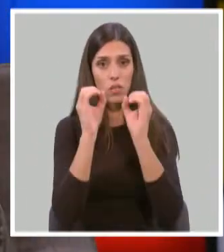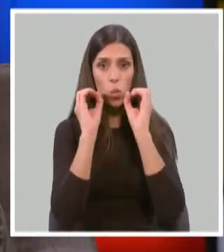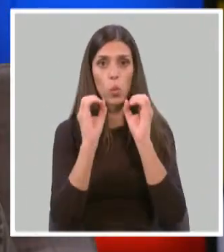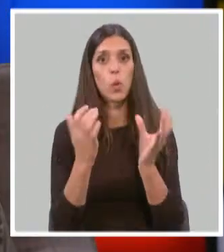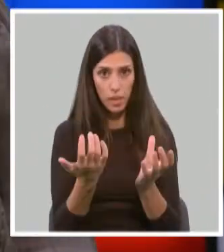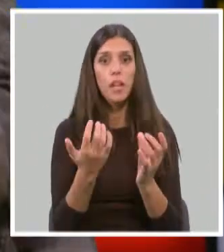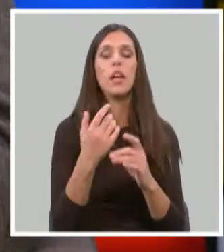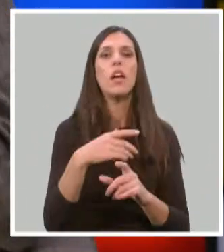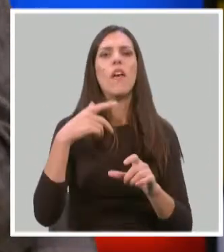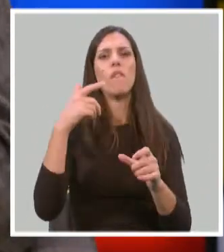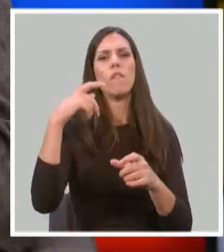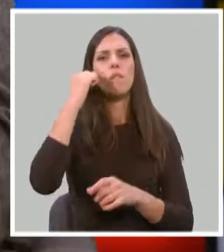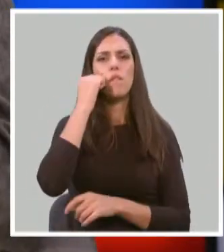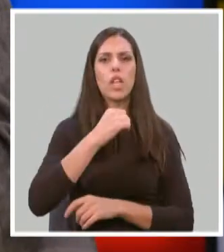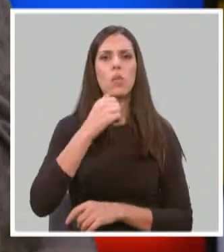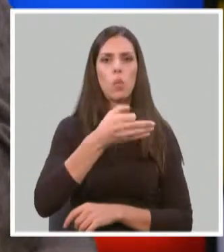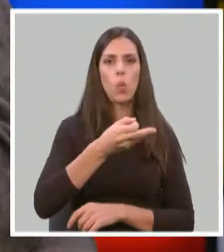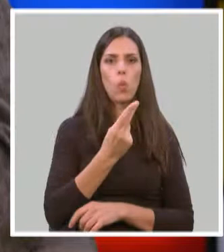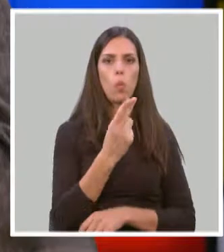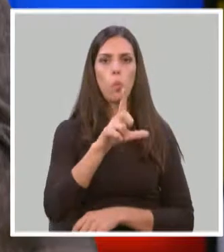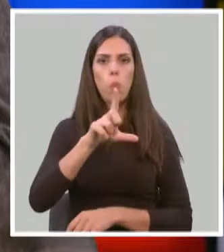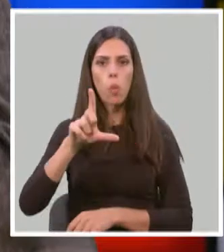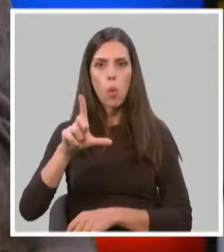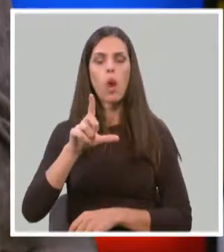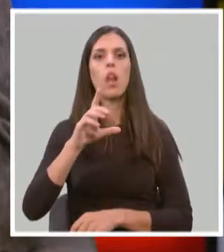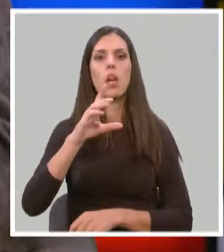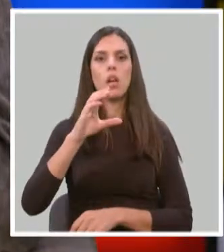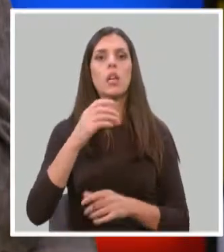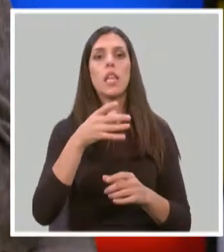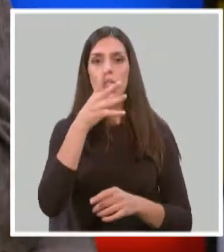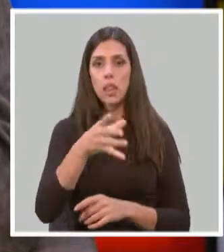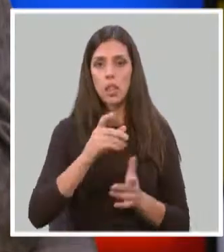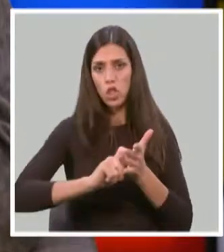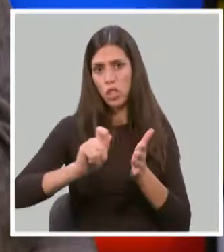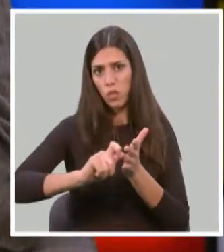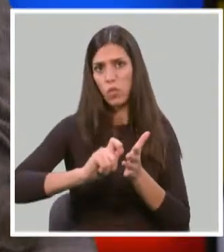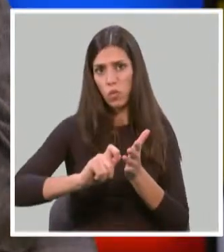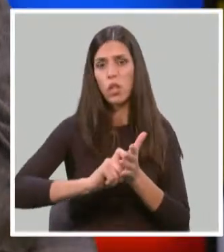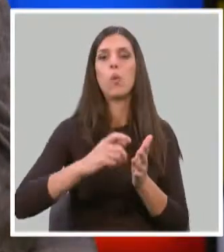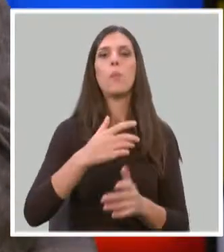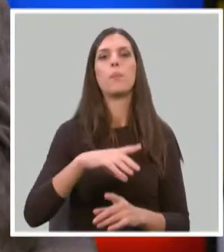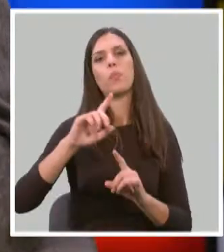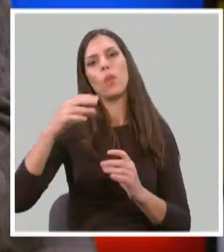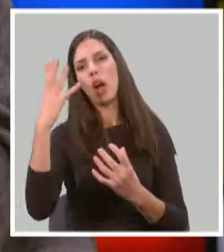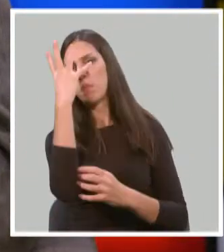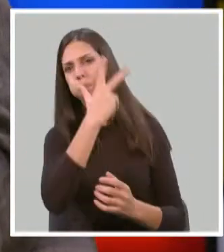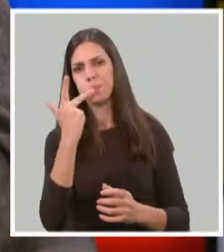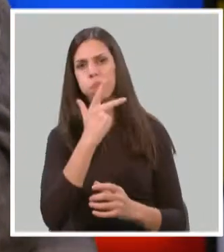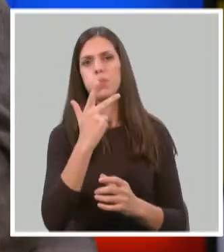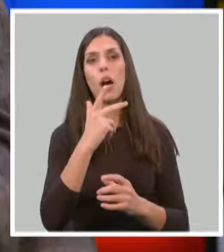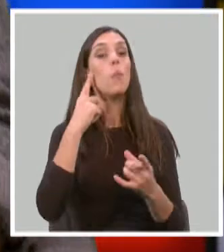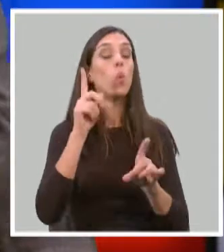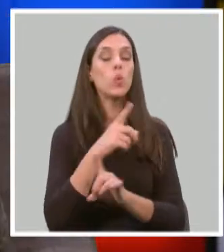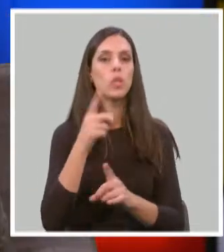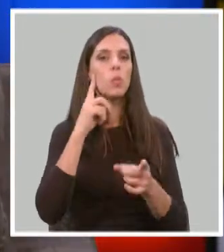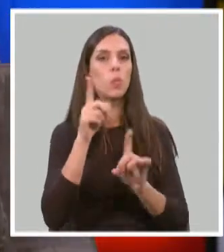filme realizado escrito pelo Paul Auster, pelo menos, onde o Lou Reed, já falecido,